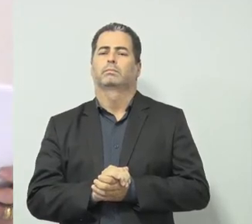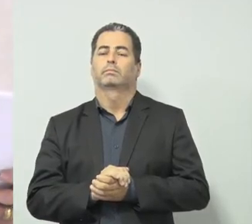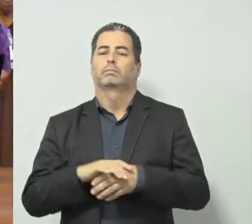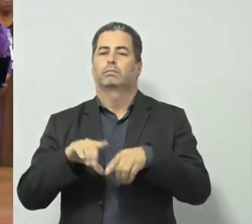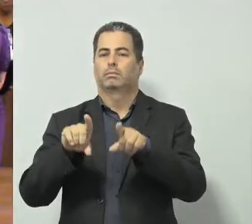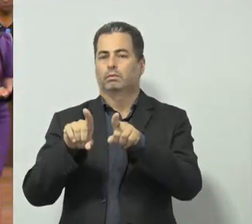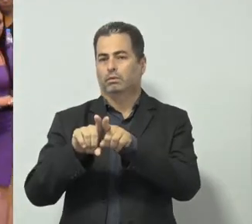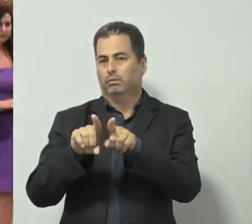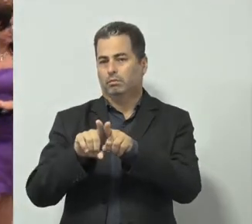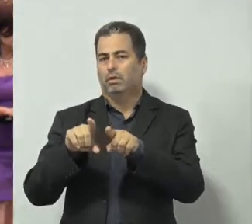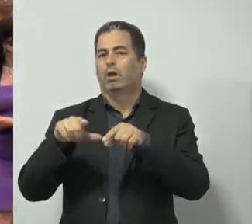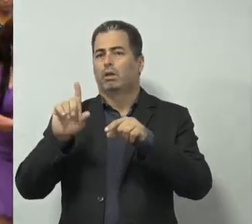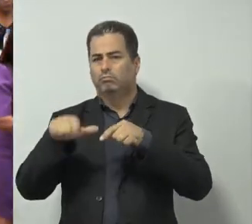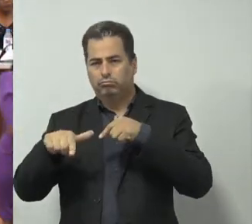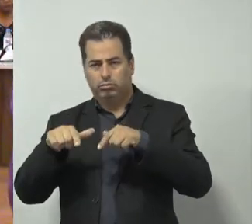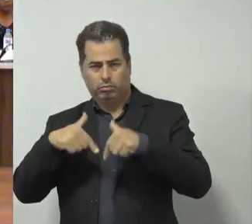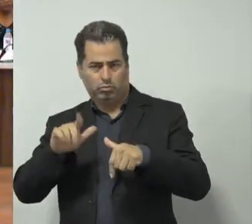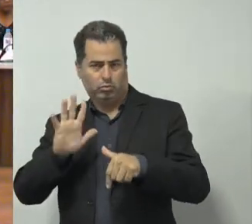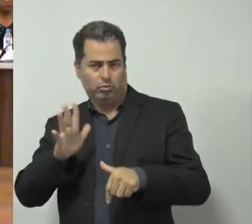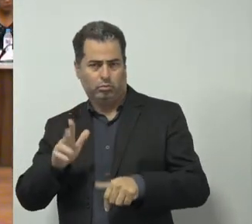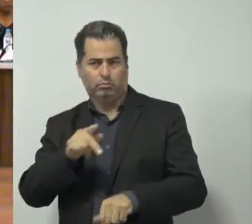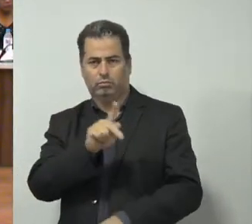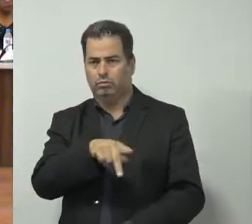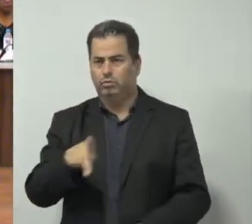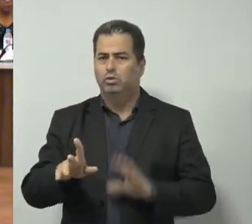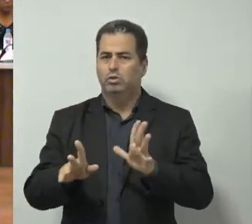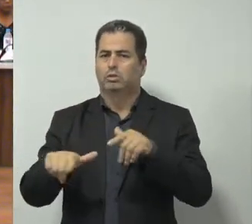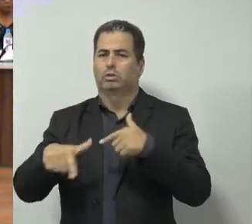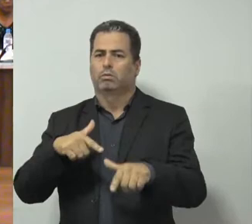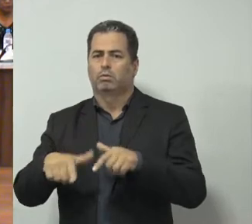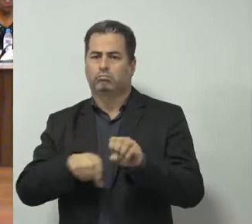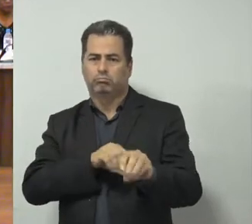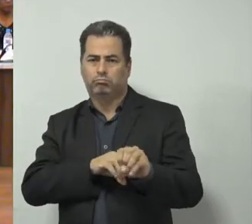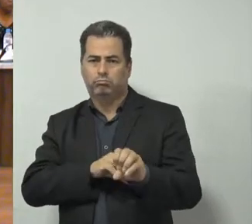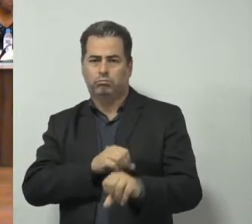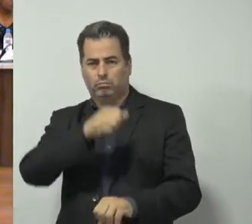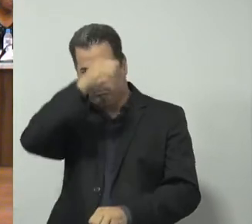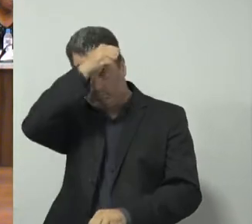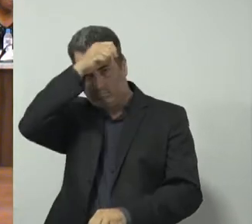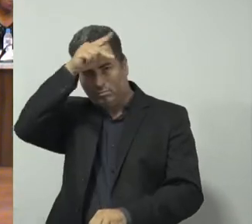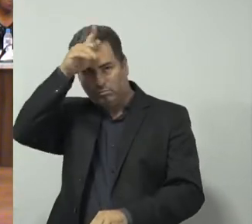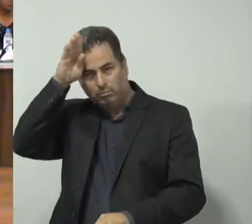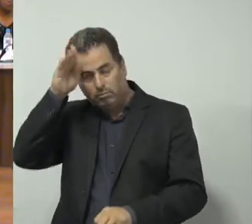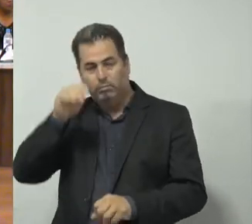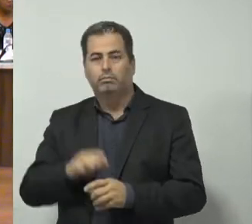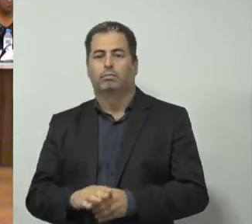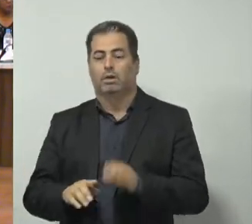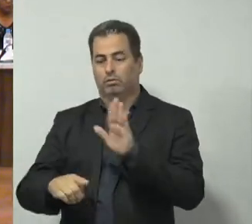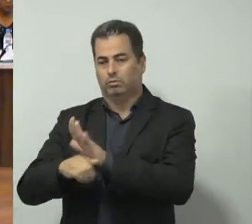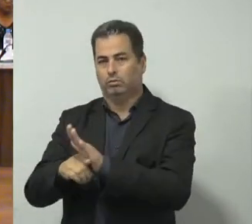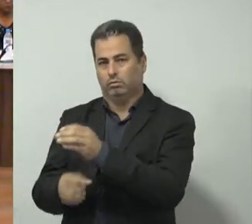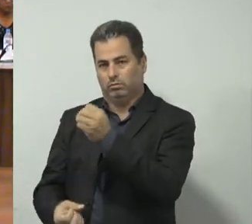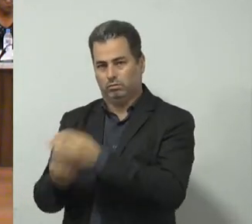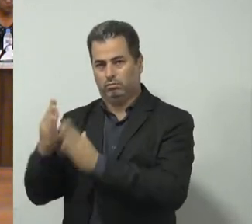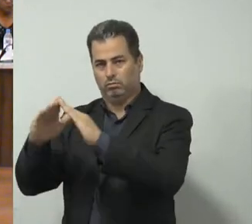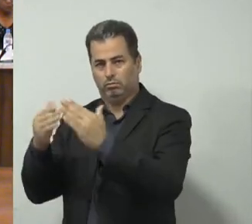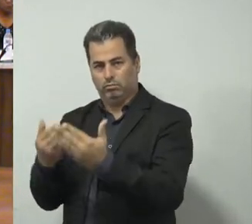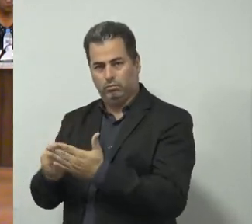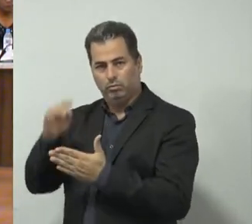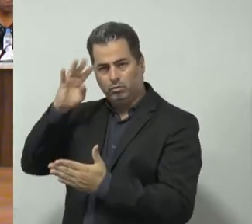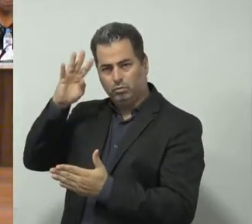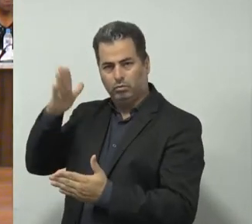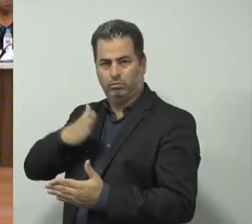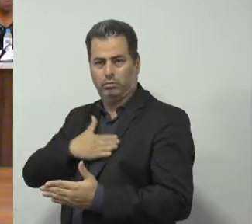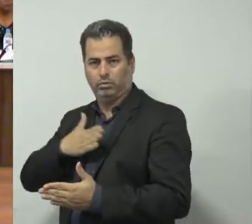Também fez carreira no magistério, foi alfabetizadora, colaborou com a fundação da escola Sonho Meu, foi diretora do CEMEI